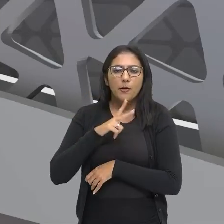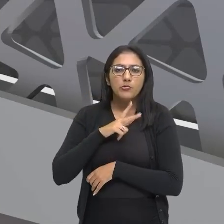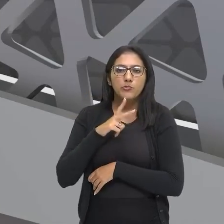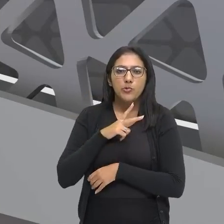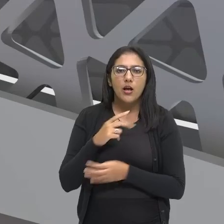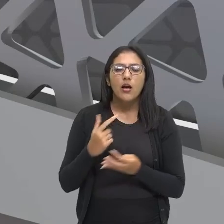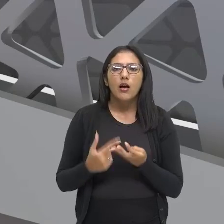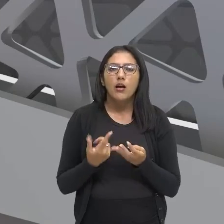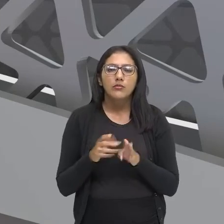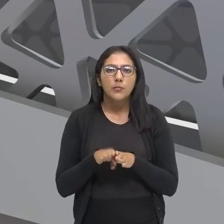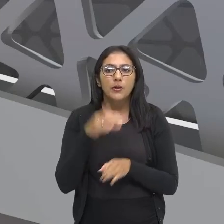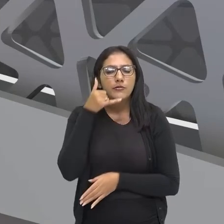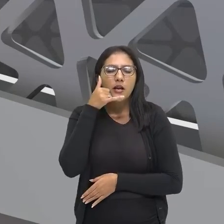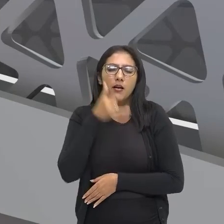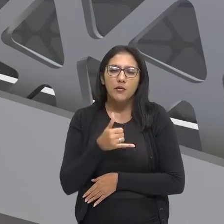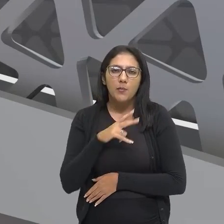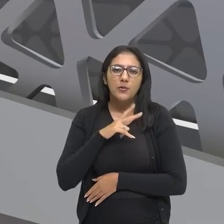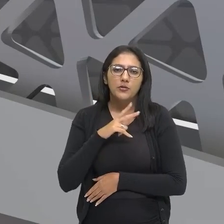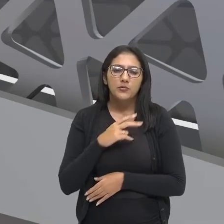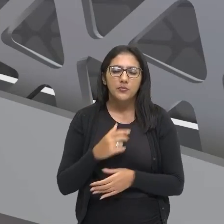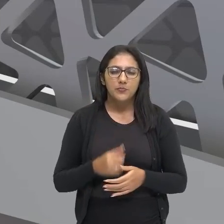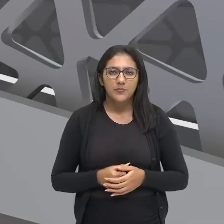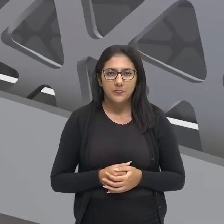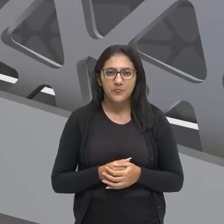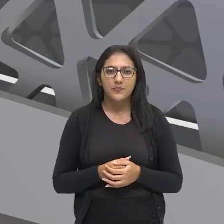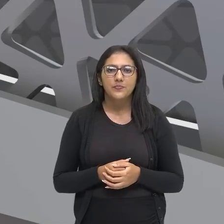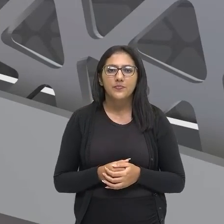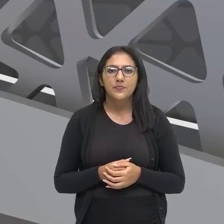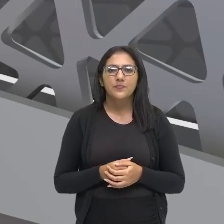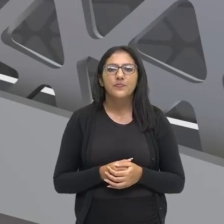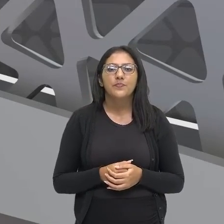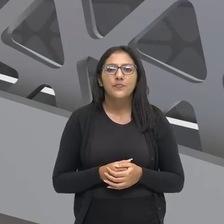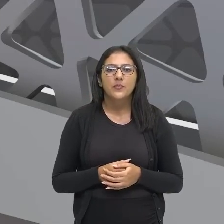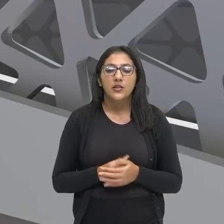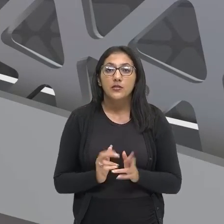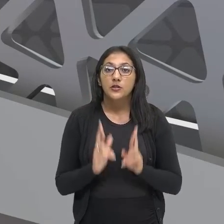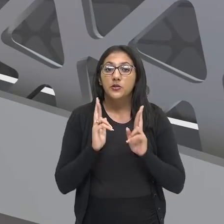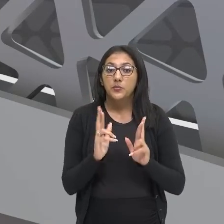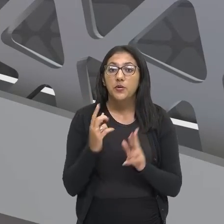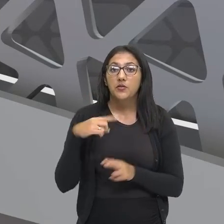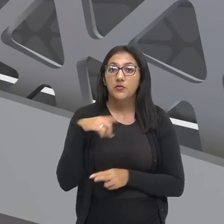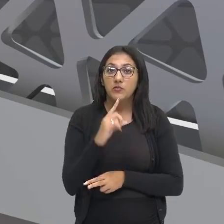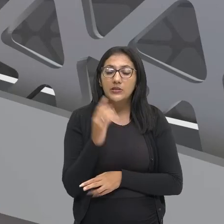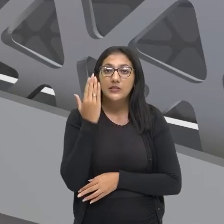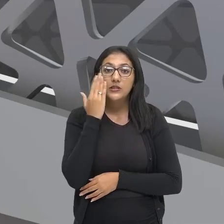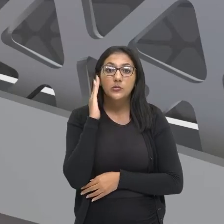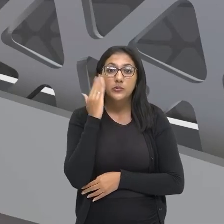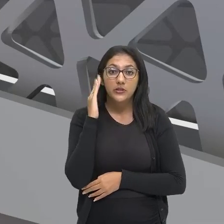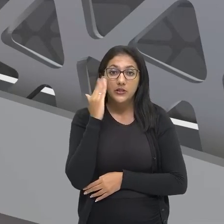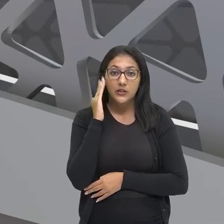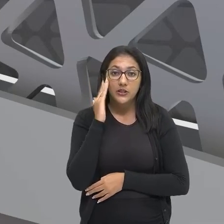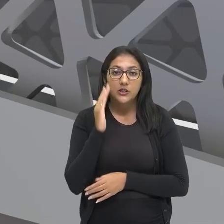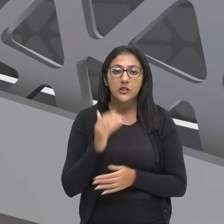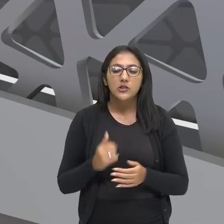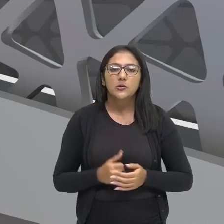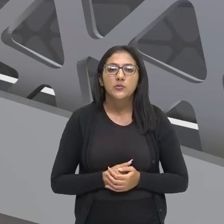inteligentes de aumentar o seu armazenamento, tá bom? Então, essas são dicas que vocês precisam